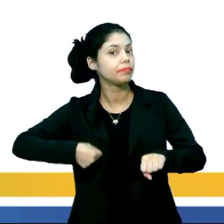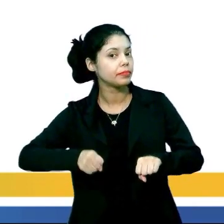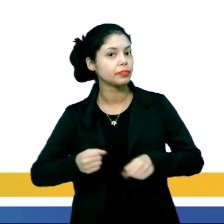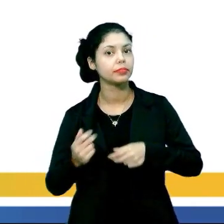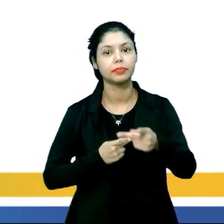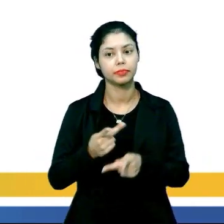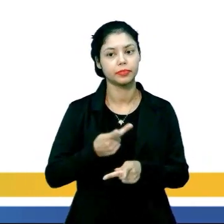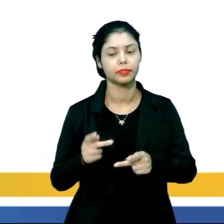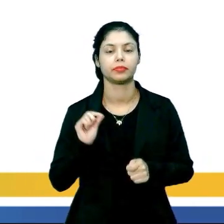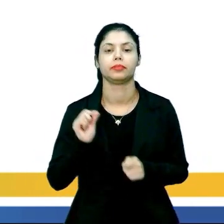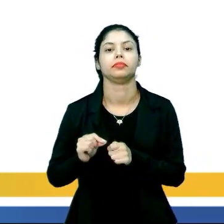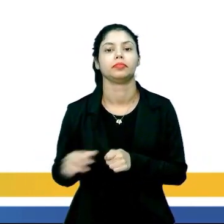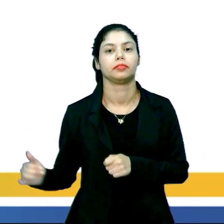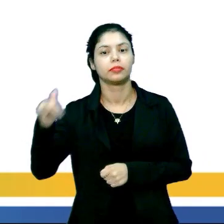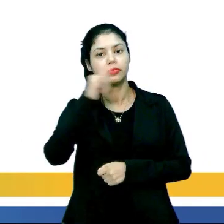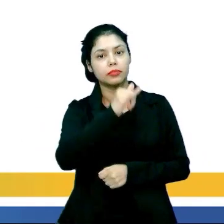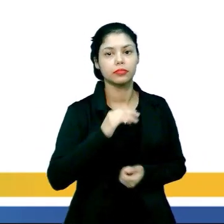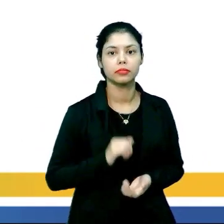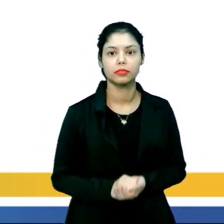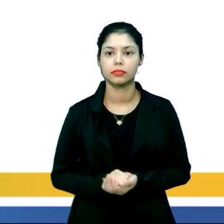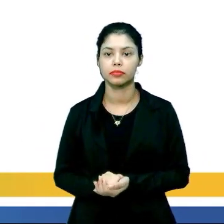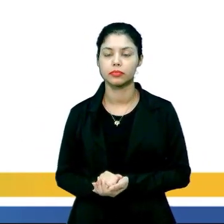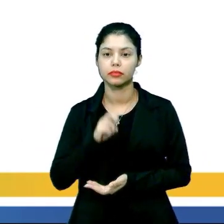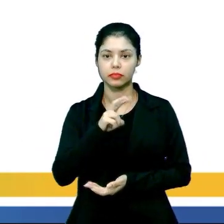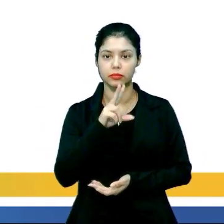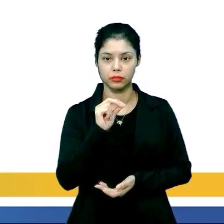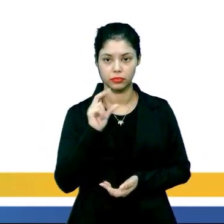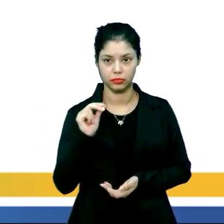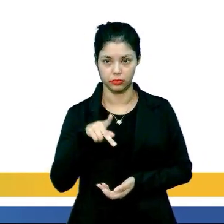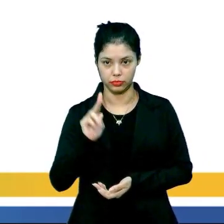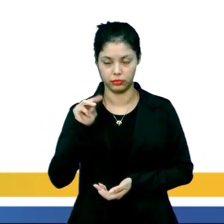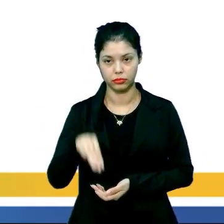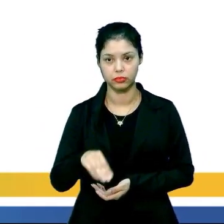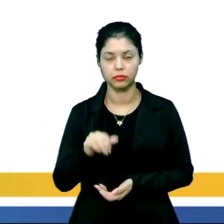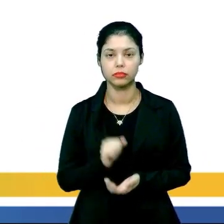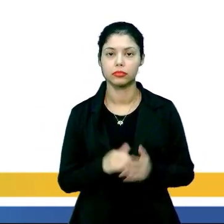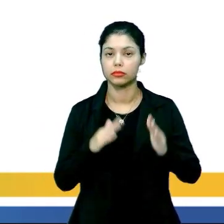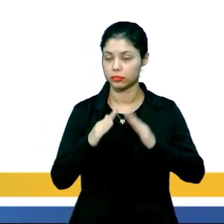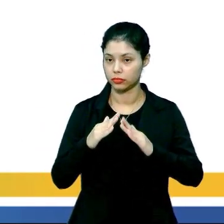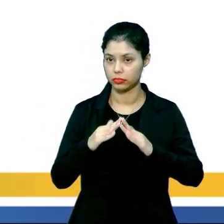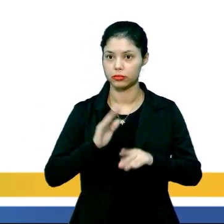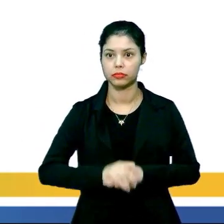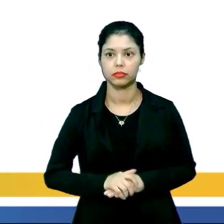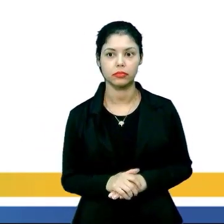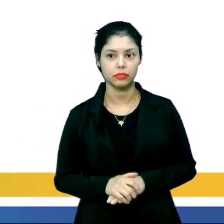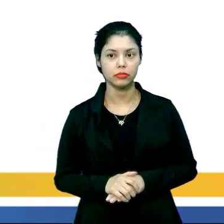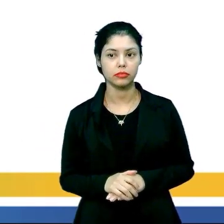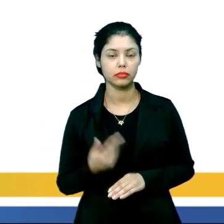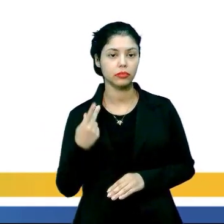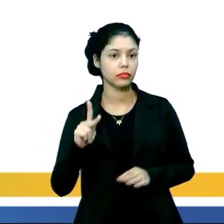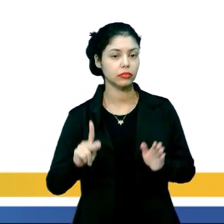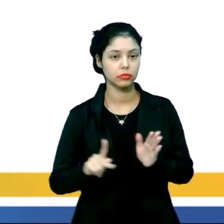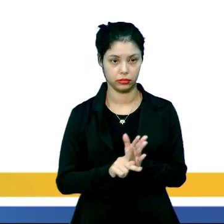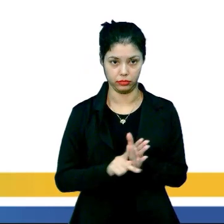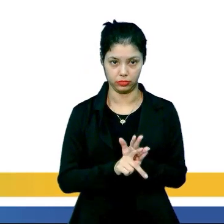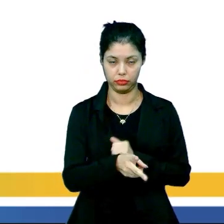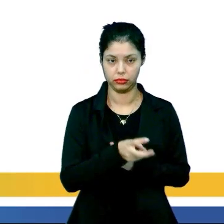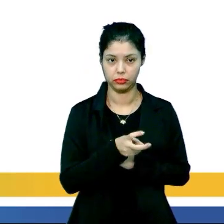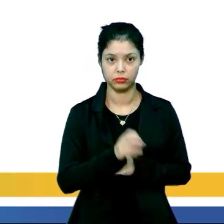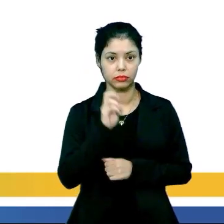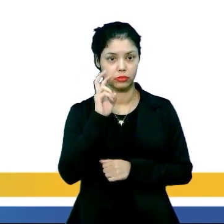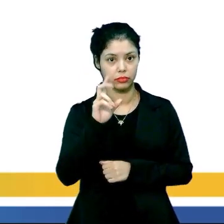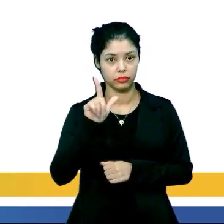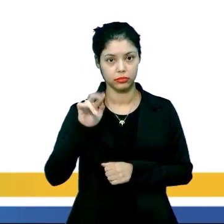motociclista planeja realizar uma viagem cujo destino fica a 500 km de sua casa. Sua moto